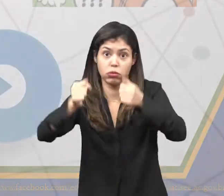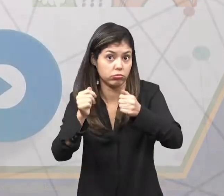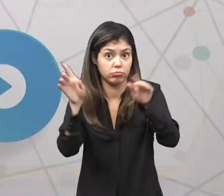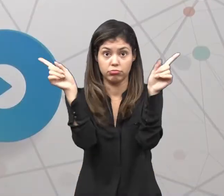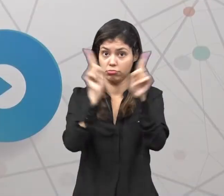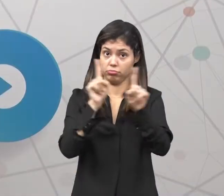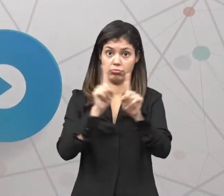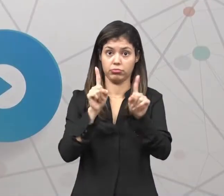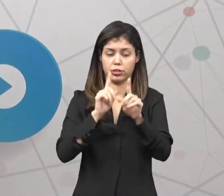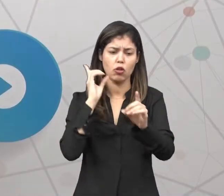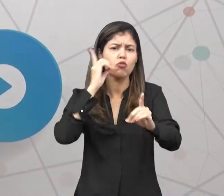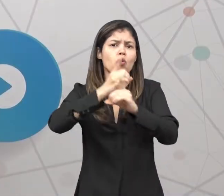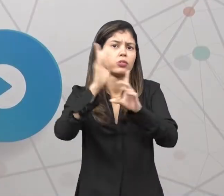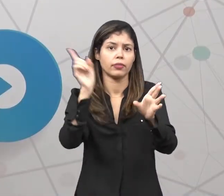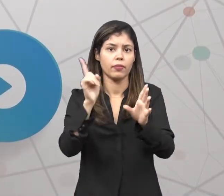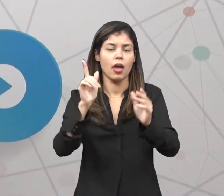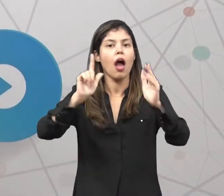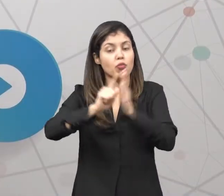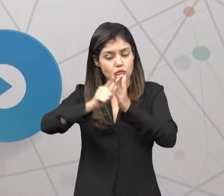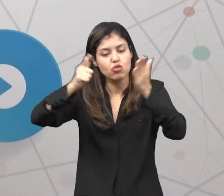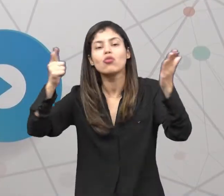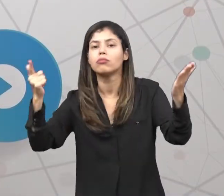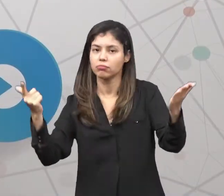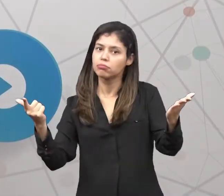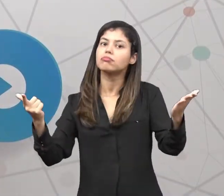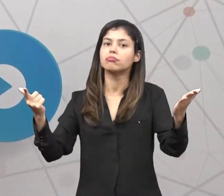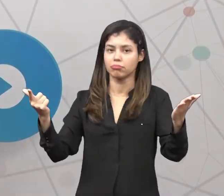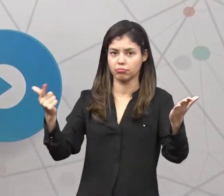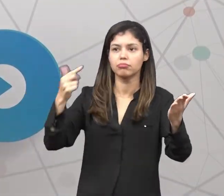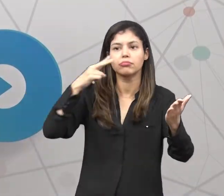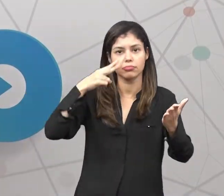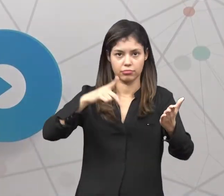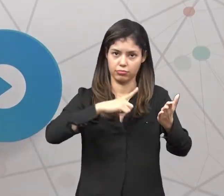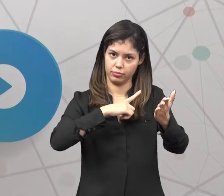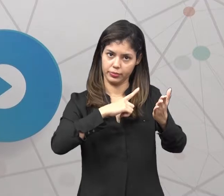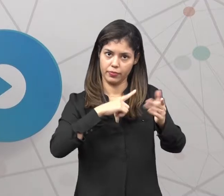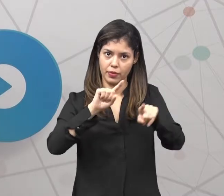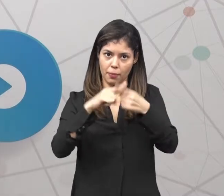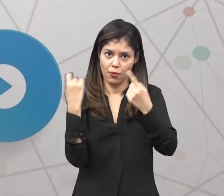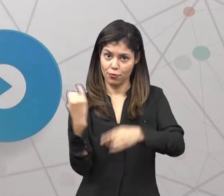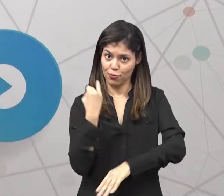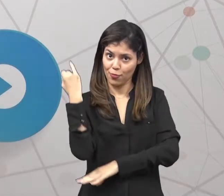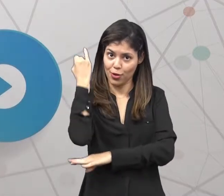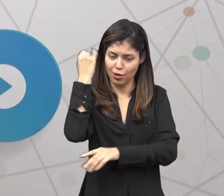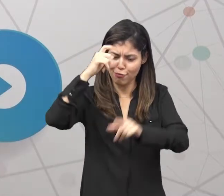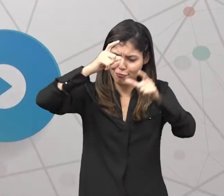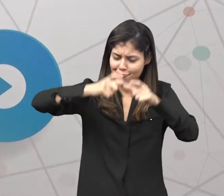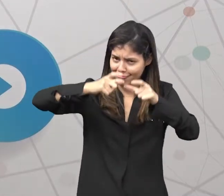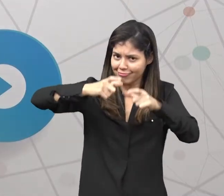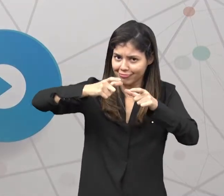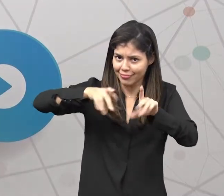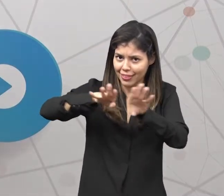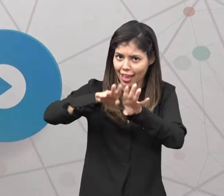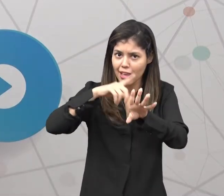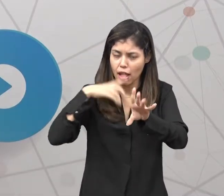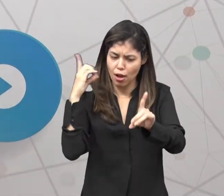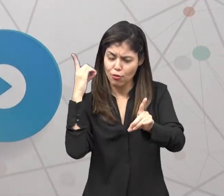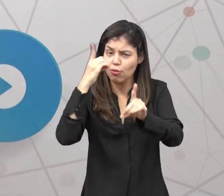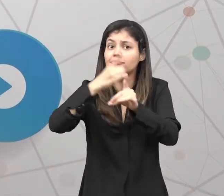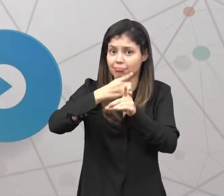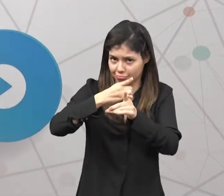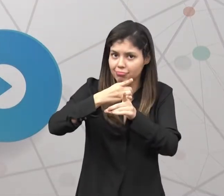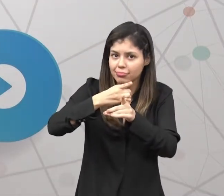os lugares. Tem alguns jornais que vêm tirinha, mas o principal local que nós podemos ver